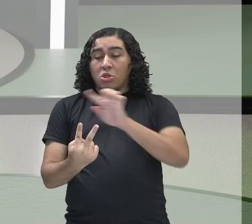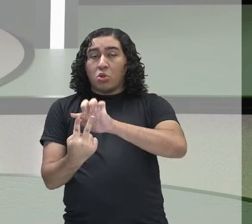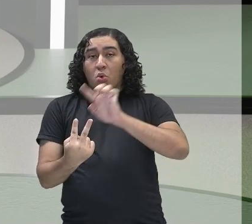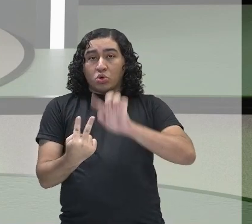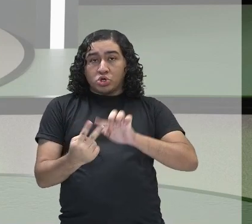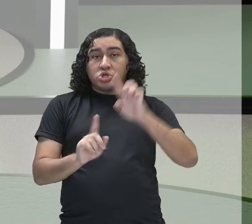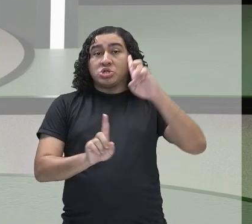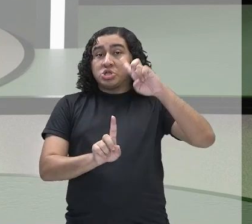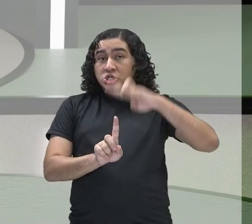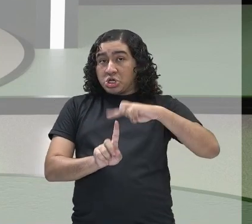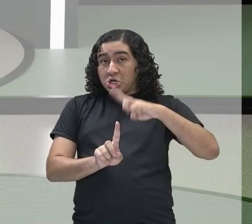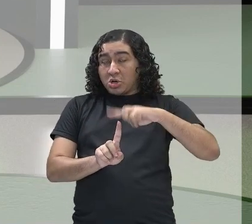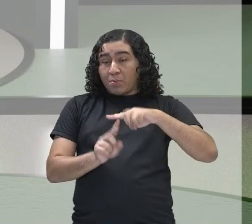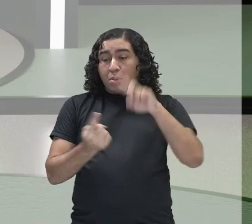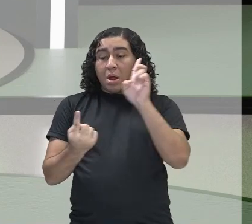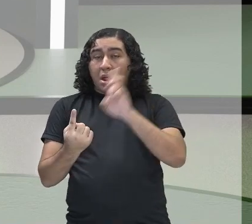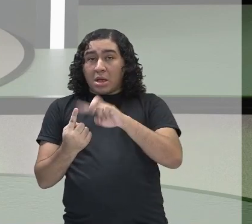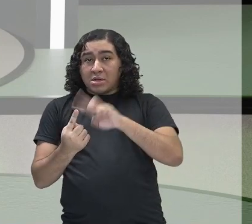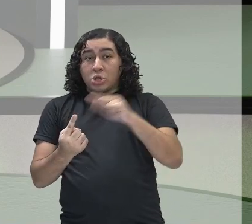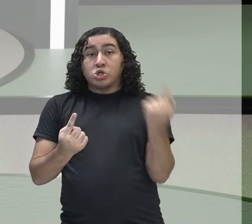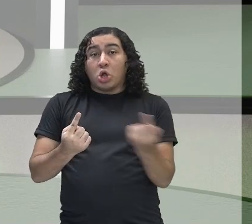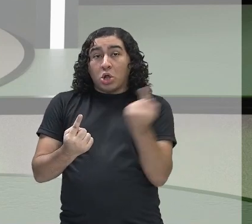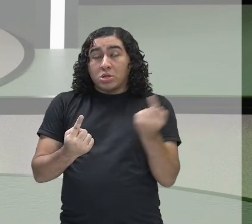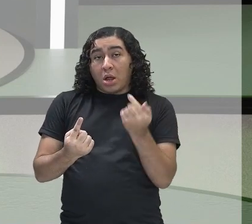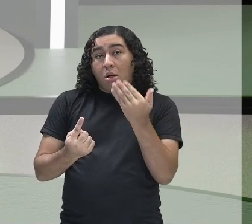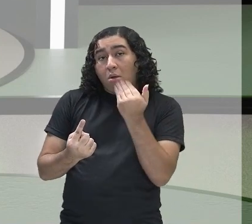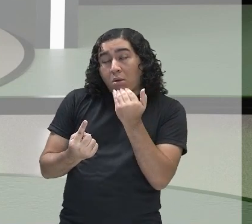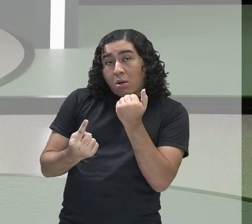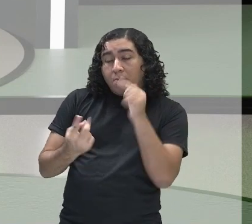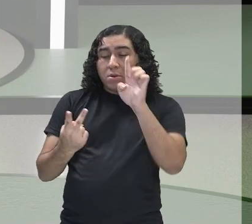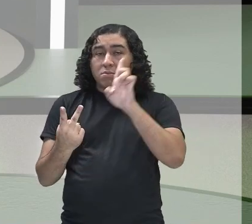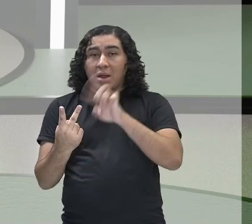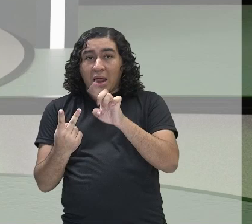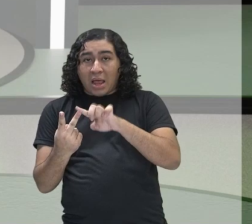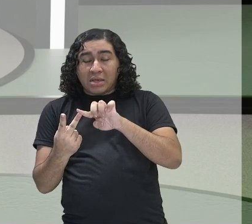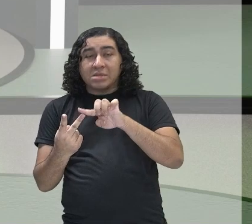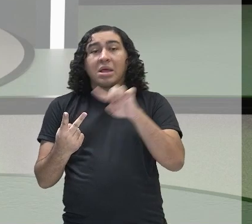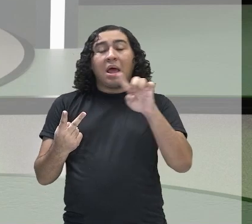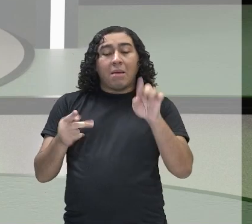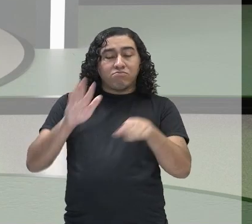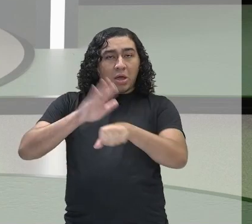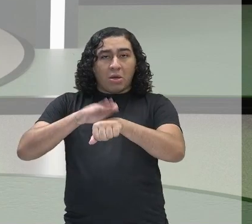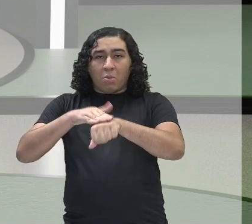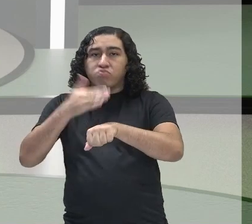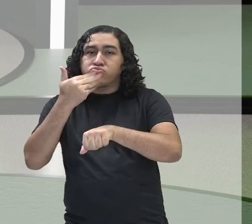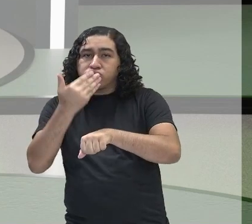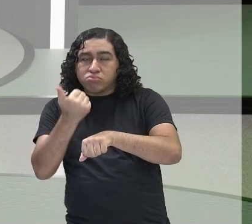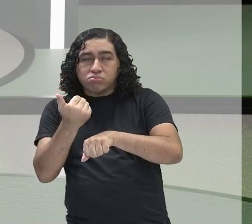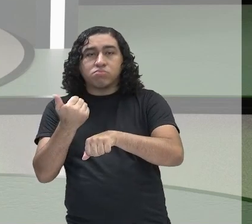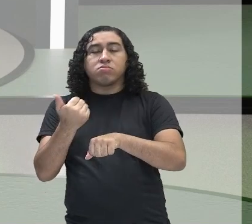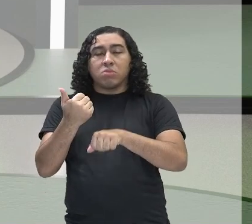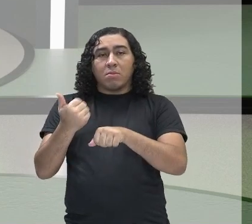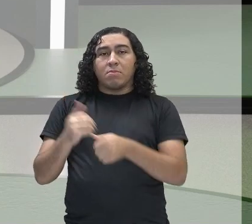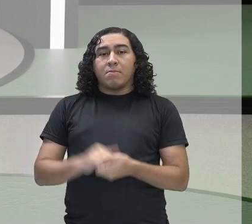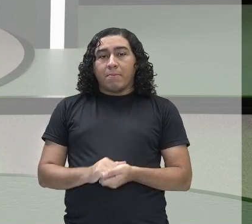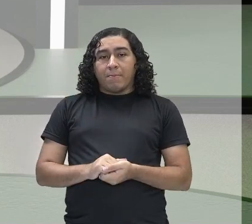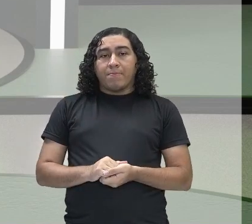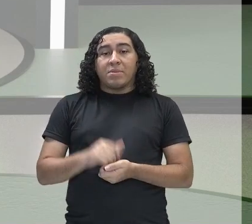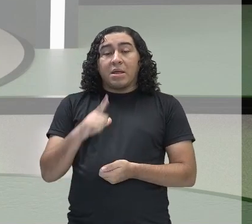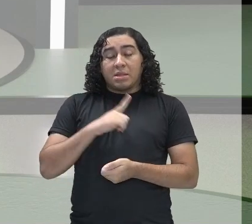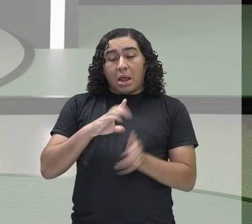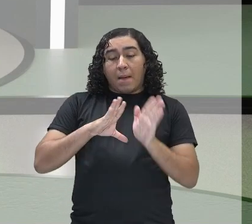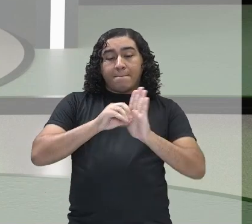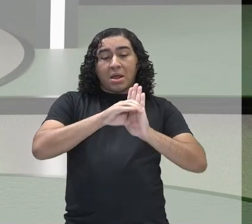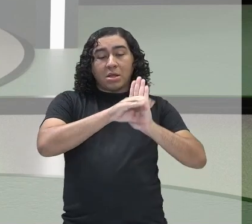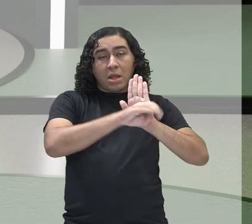essa classificação está relacionada com o processo de nutrição existem bactérias ali que conseguem obter